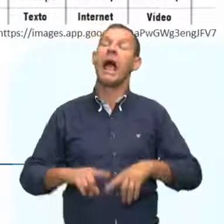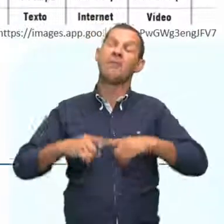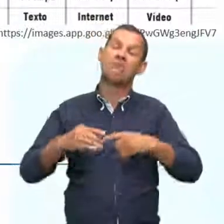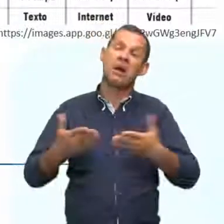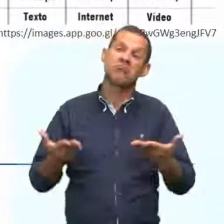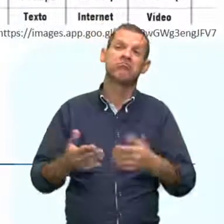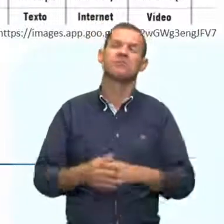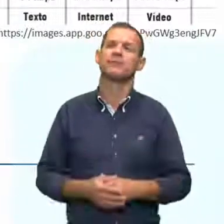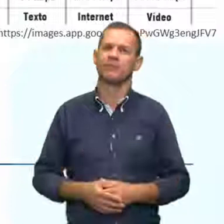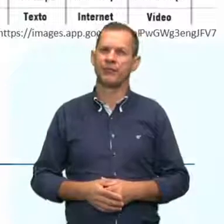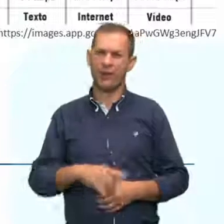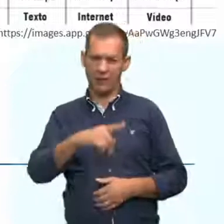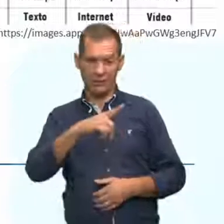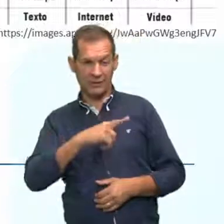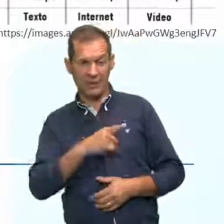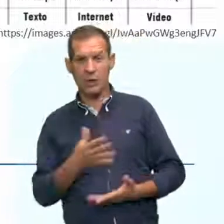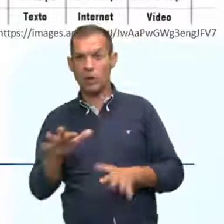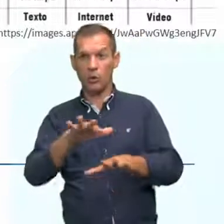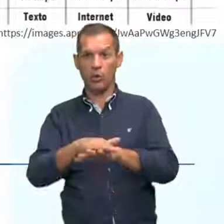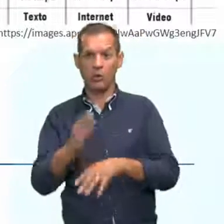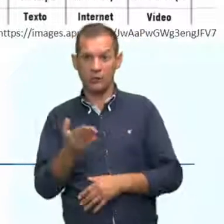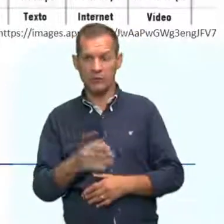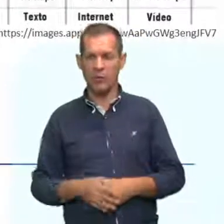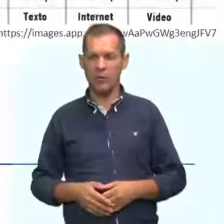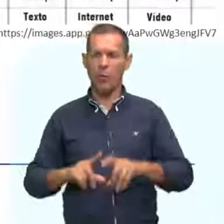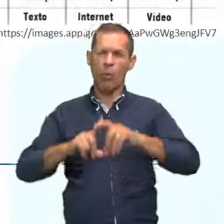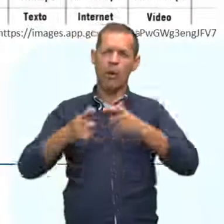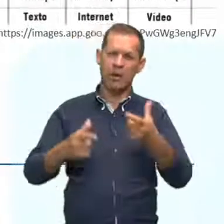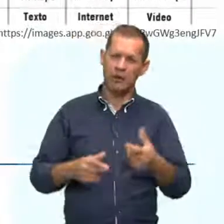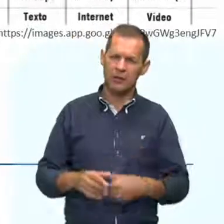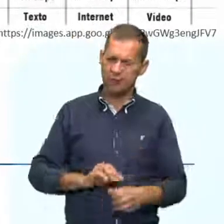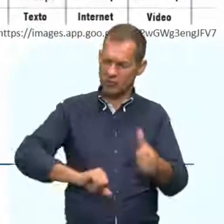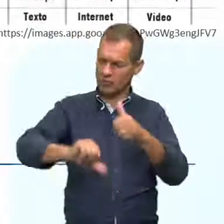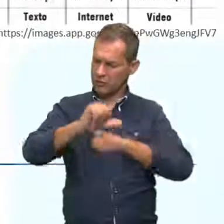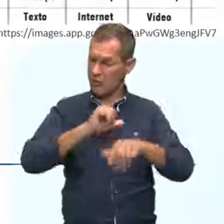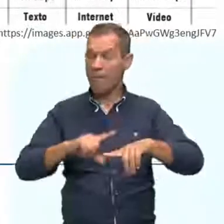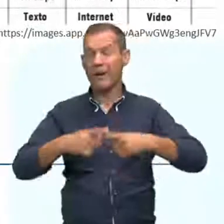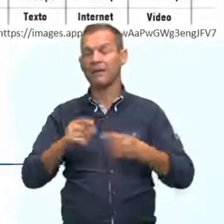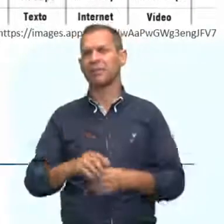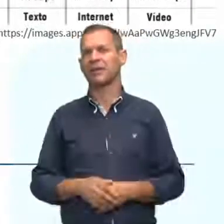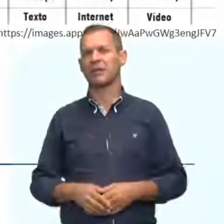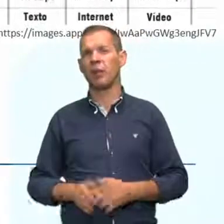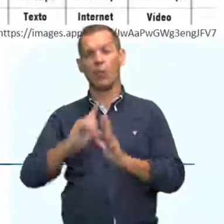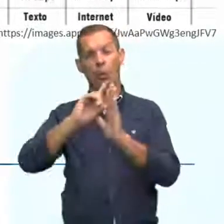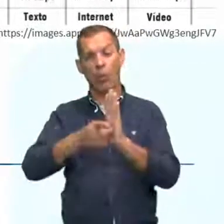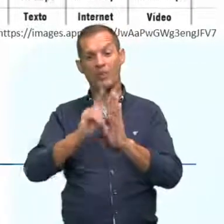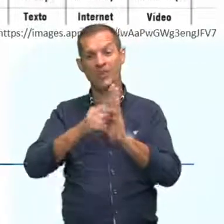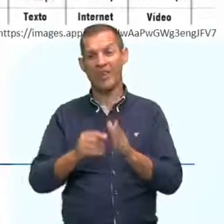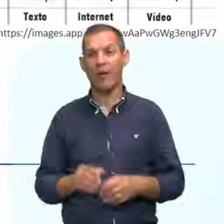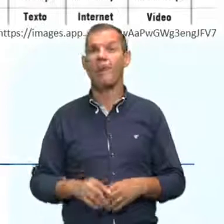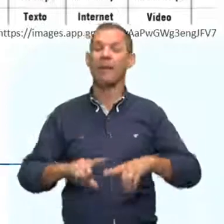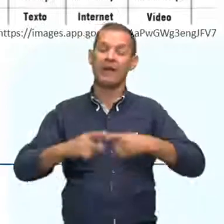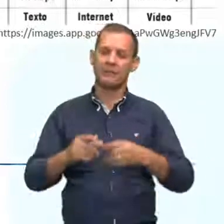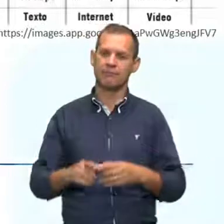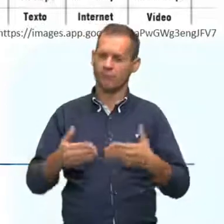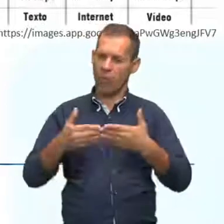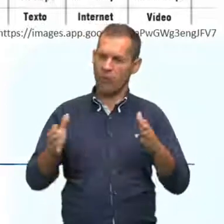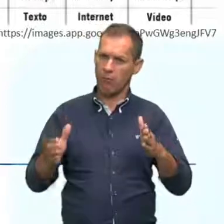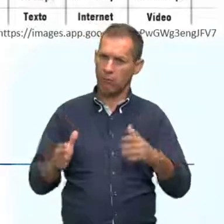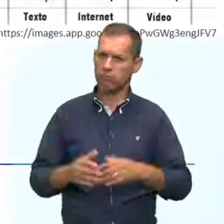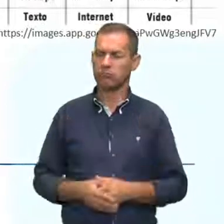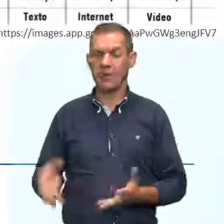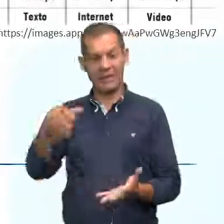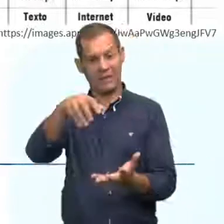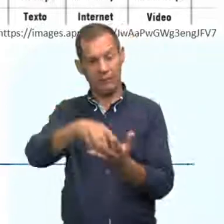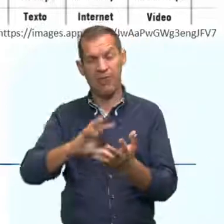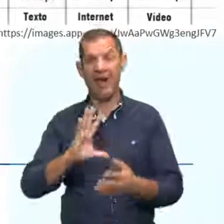Aqui já foi introduzido um grande avanço que foi o sinal digital, que abre porta para